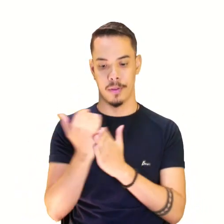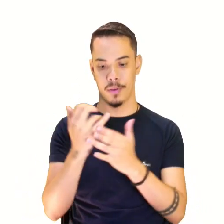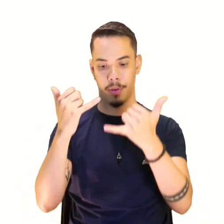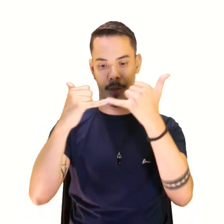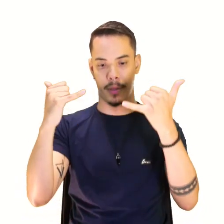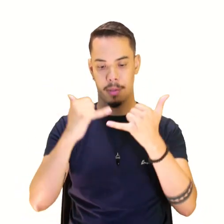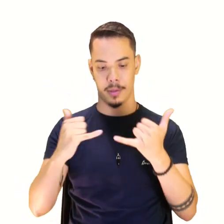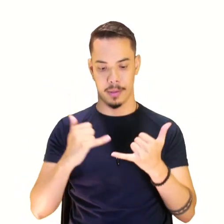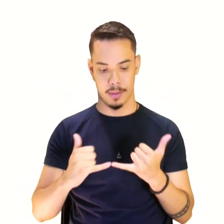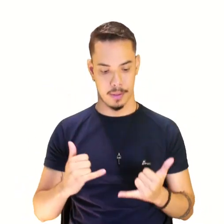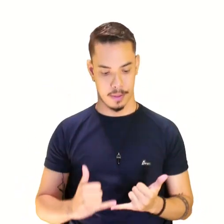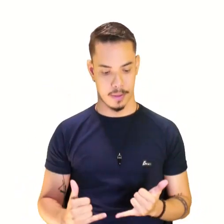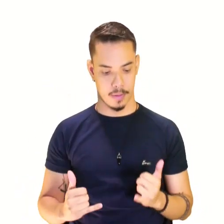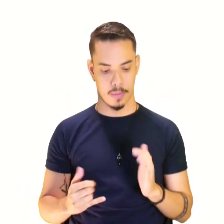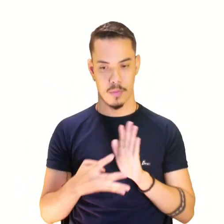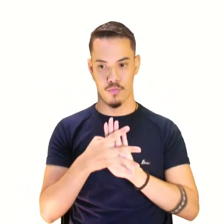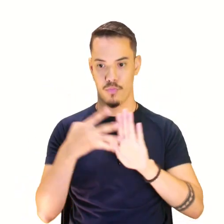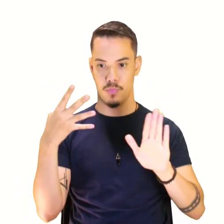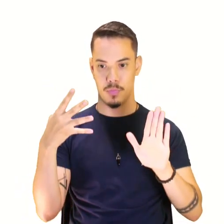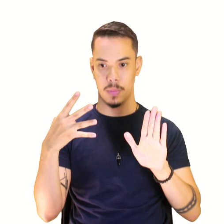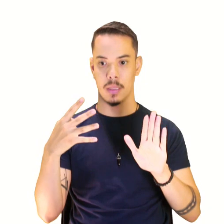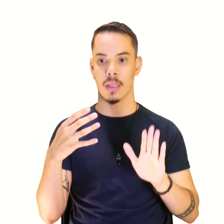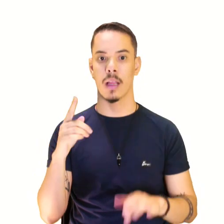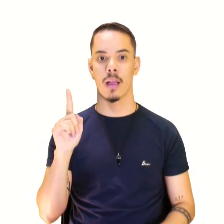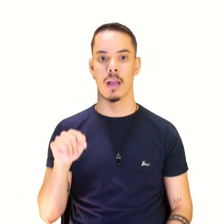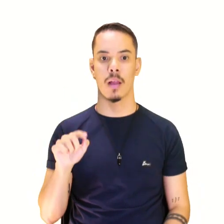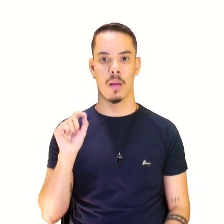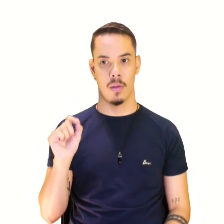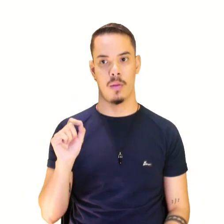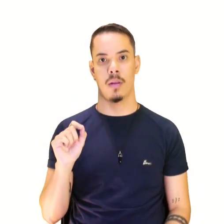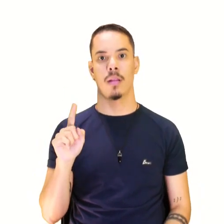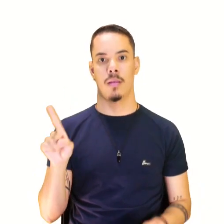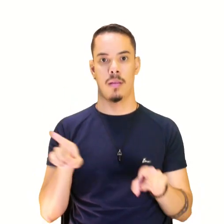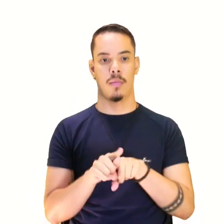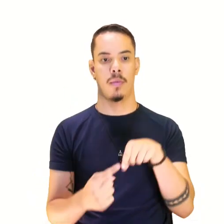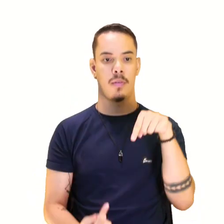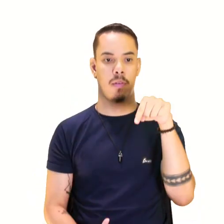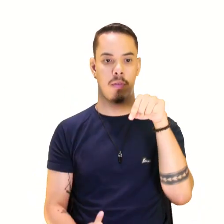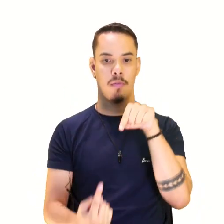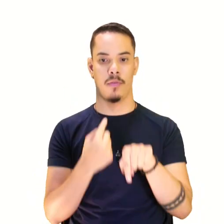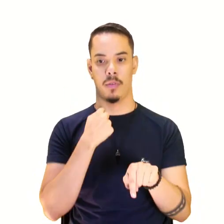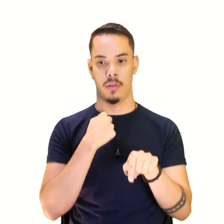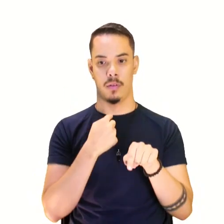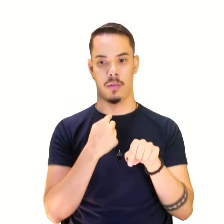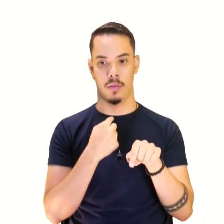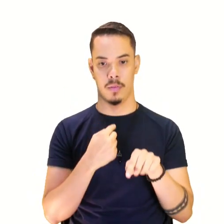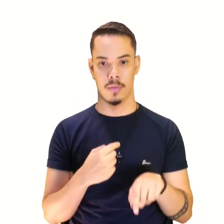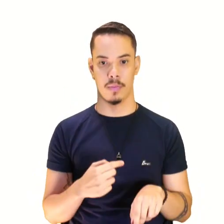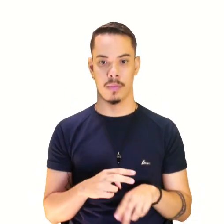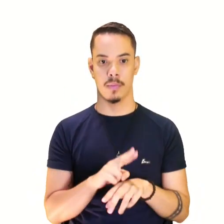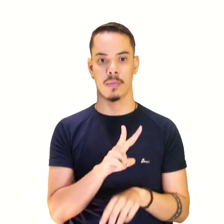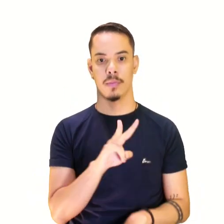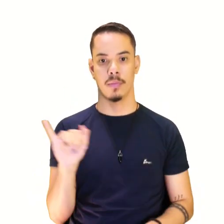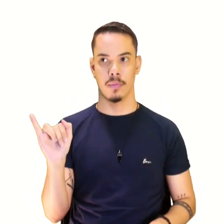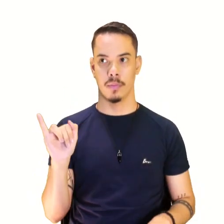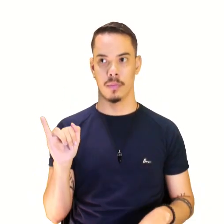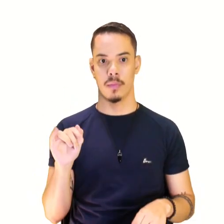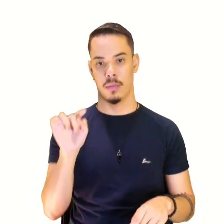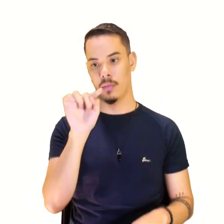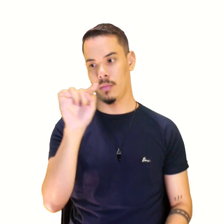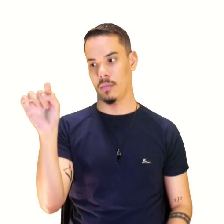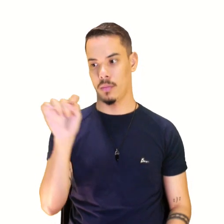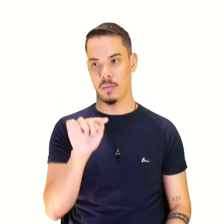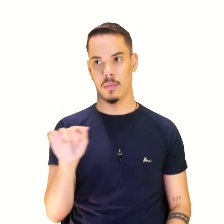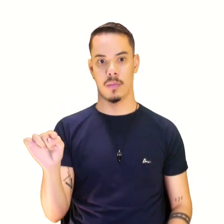linhas por página, vai diminuir as páginas, né? Então ele é inverso. Inversamente. E inverso é multiplicar na